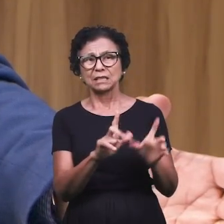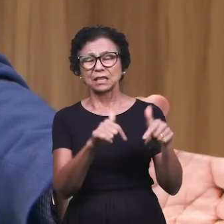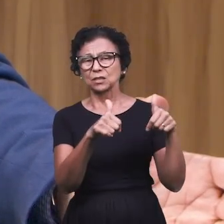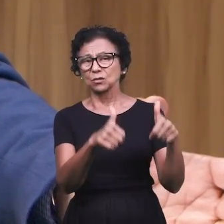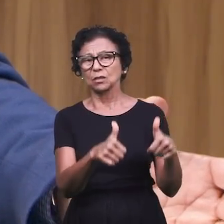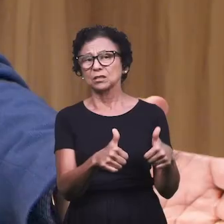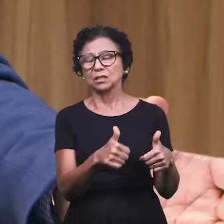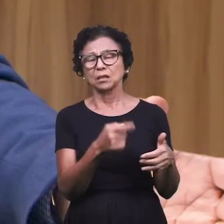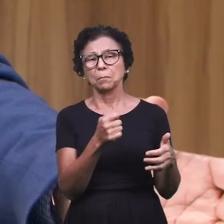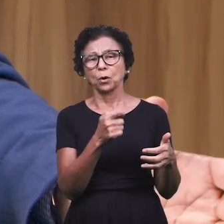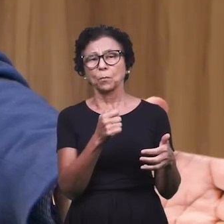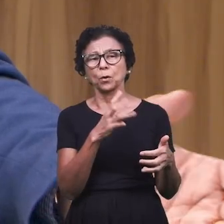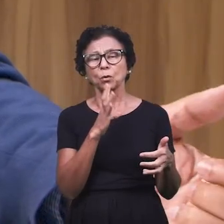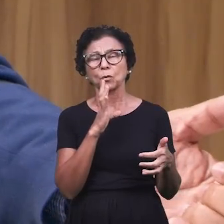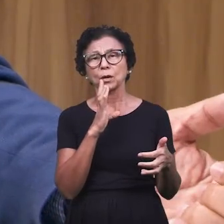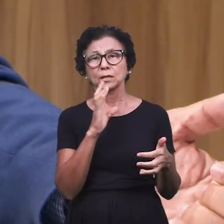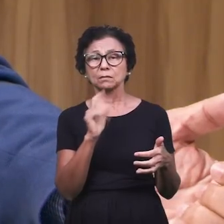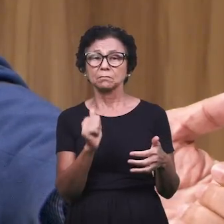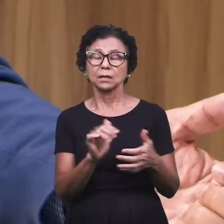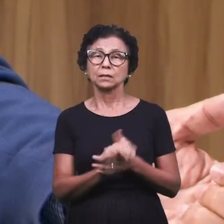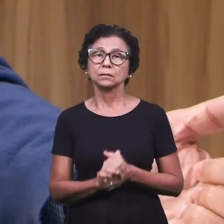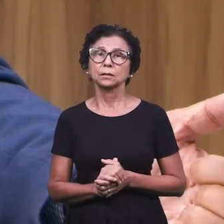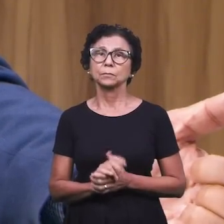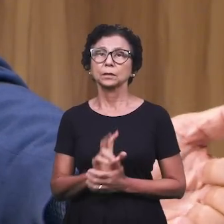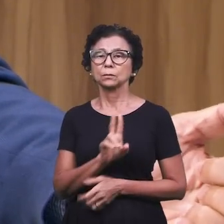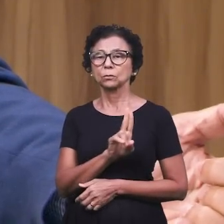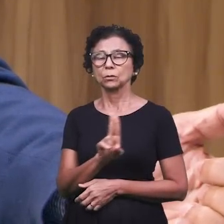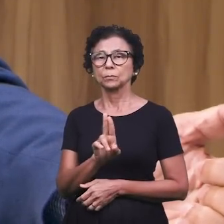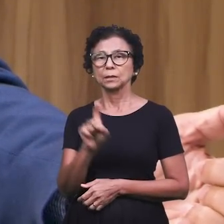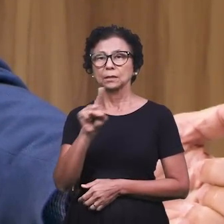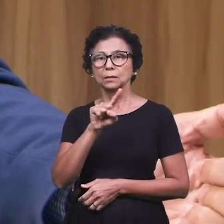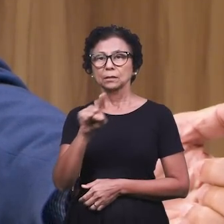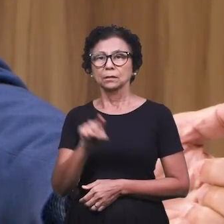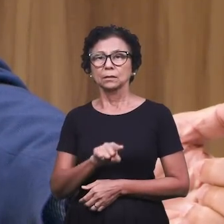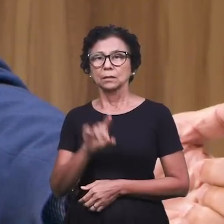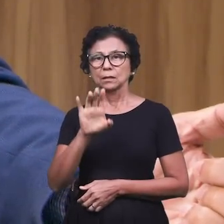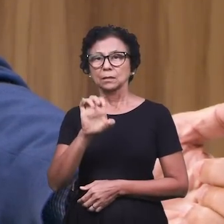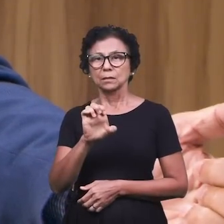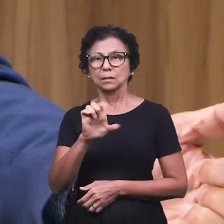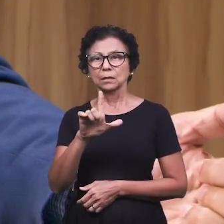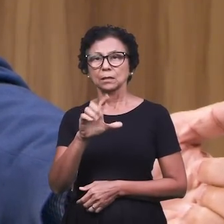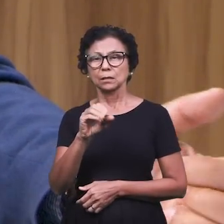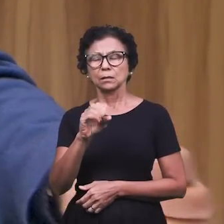era chamado Zelote. O Zelote, que tem uma observação importante sobre o Zelote, né?